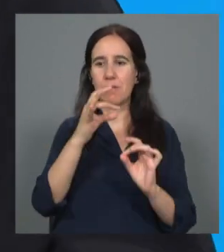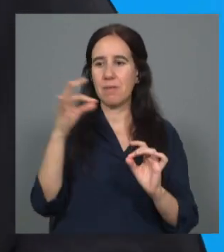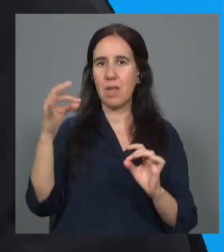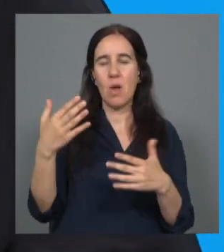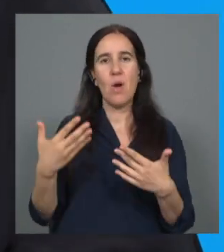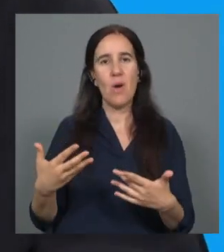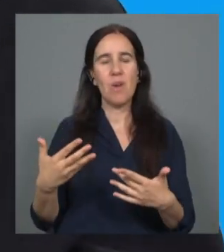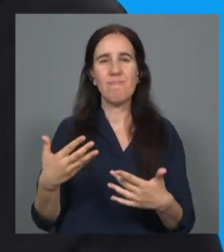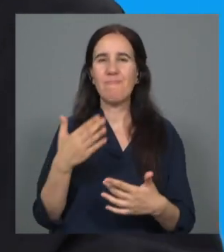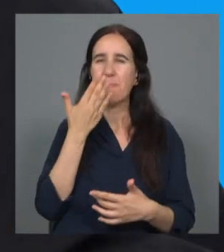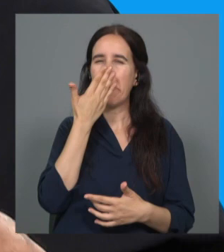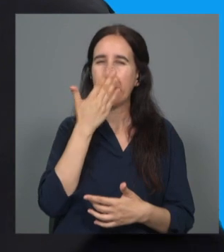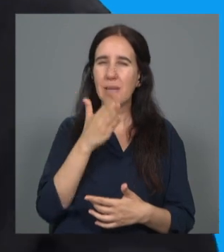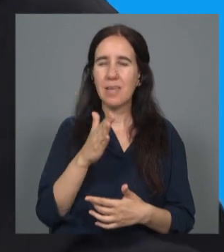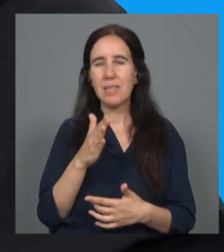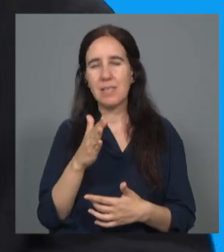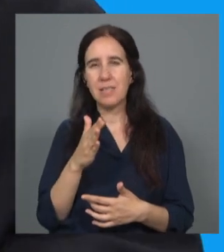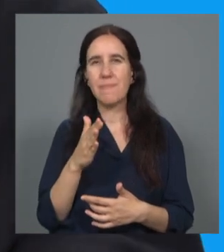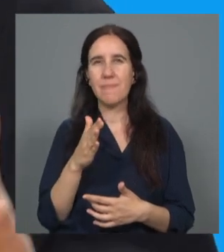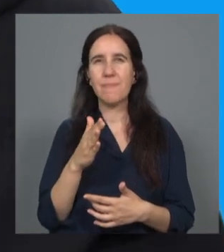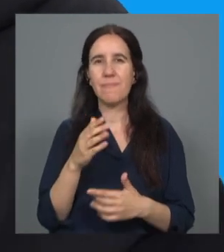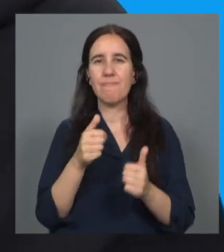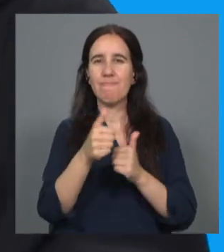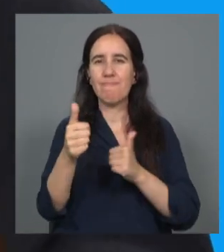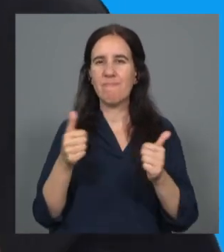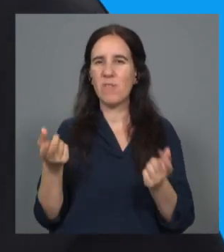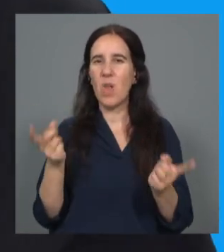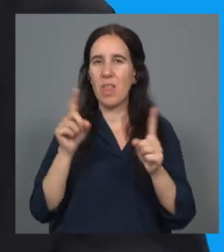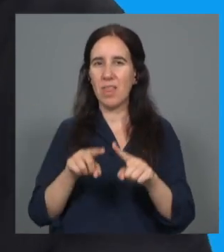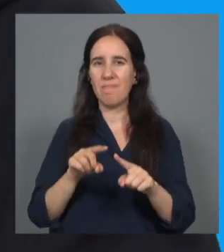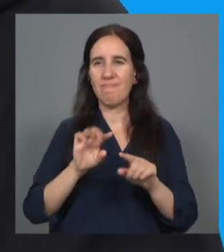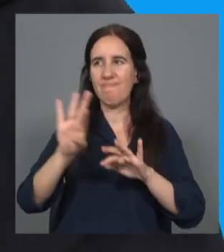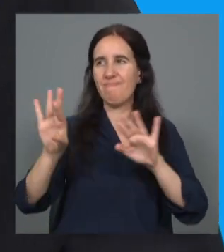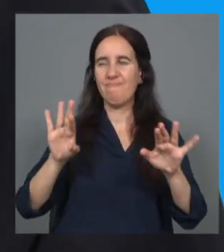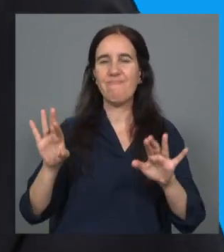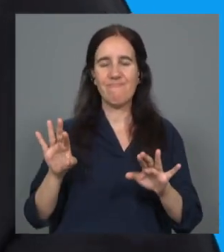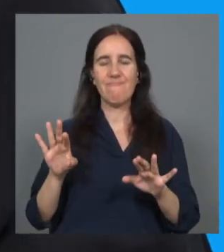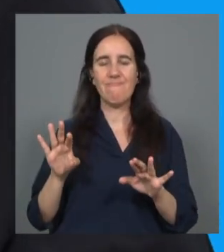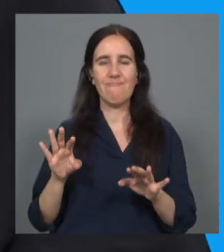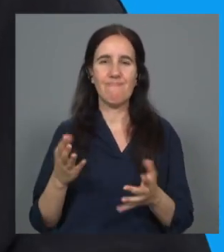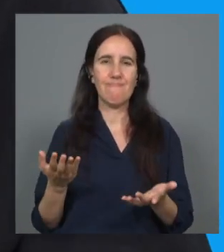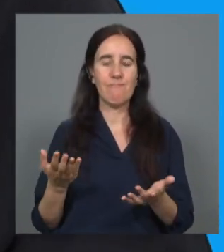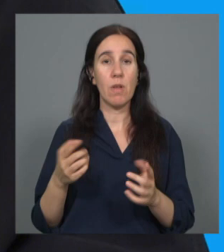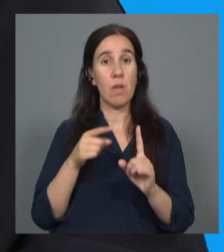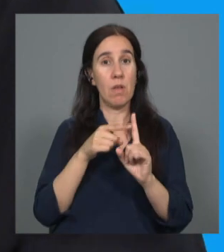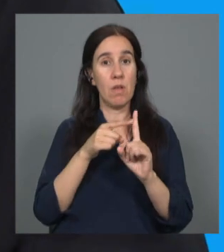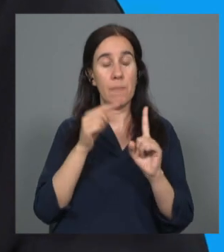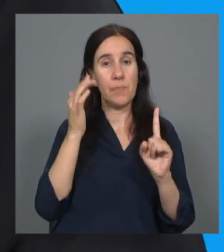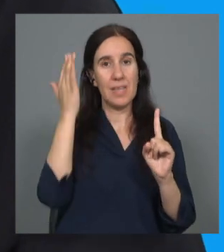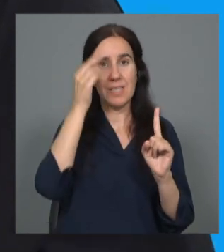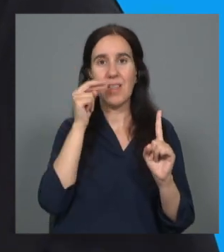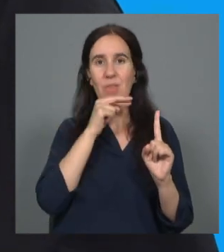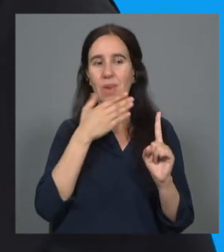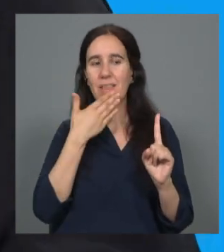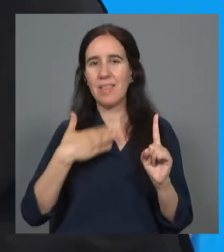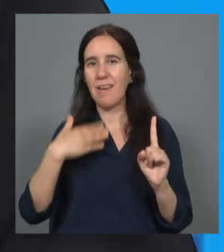é, parece voltar a distanciar-se um dos outros. Santo António nos recorda